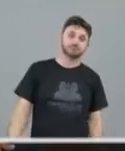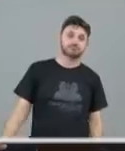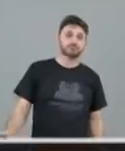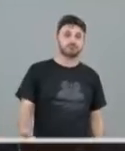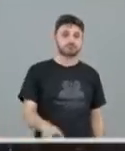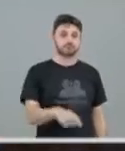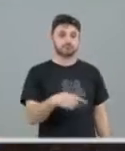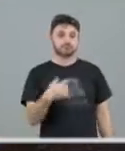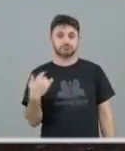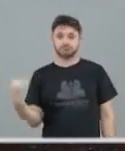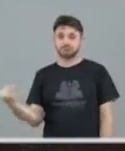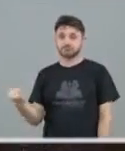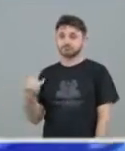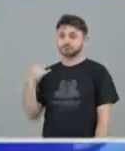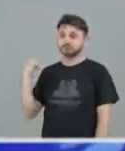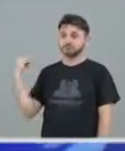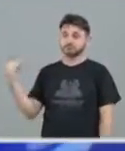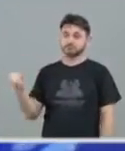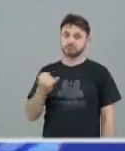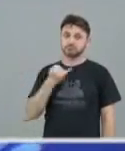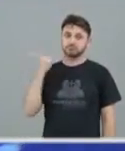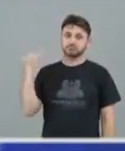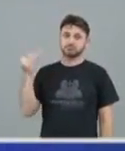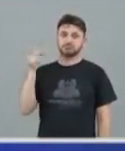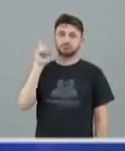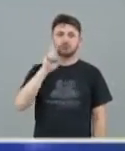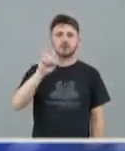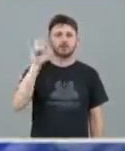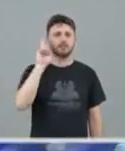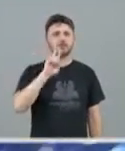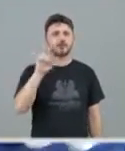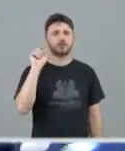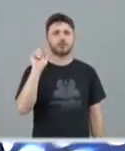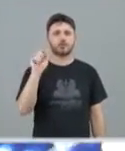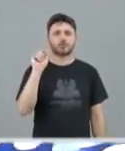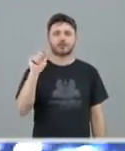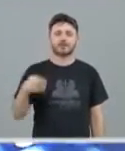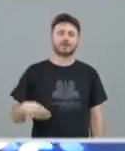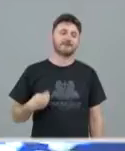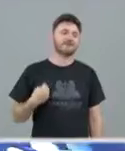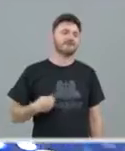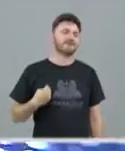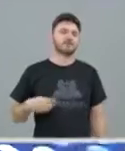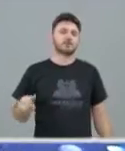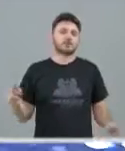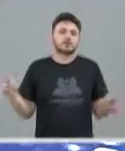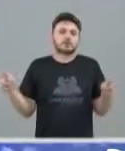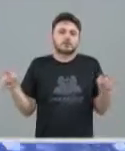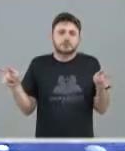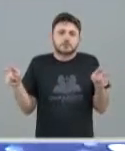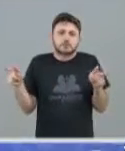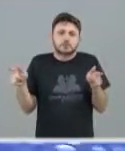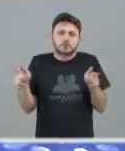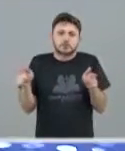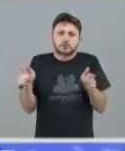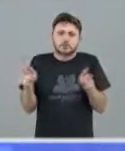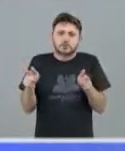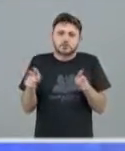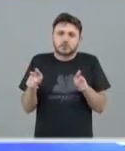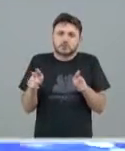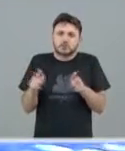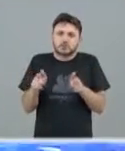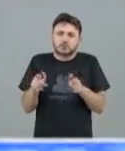mais. Vale a pena lembrar que a vida é curta.